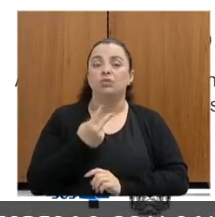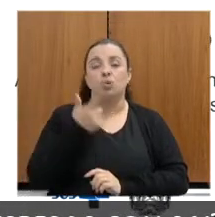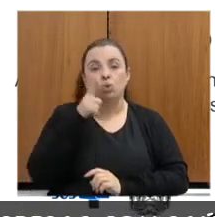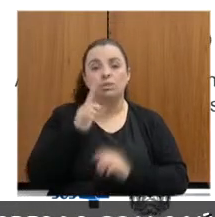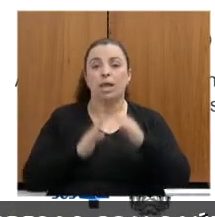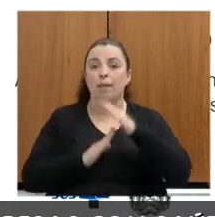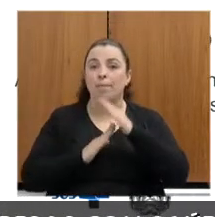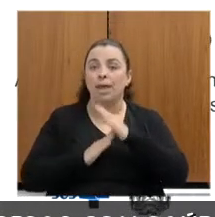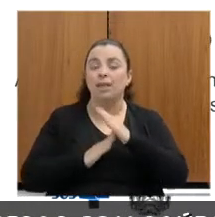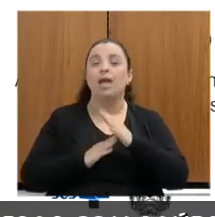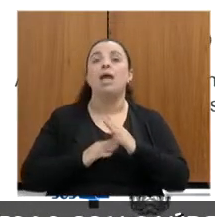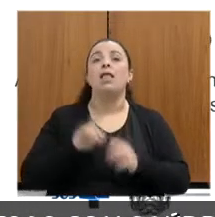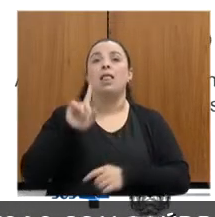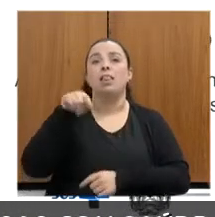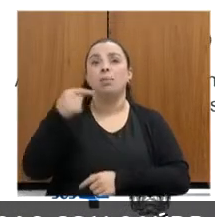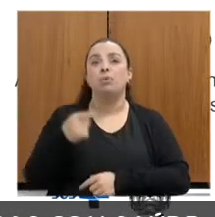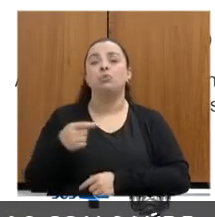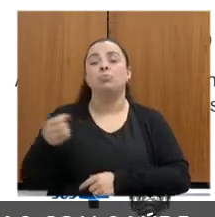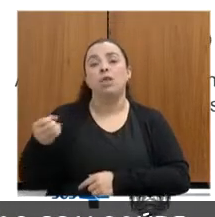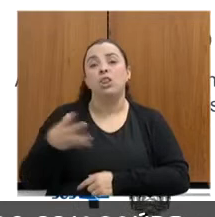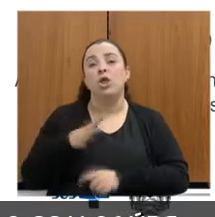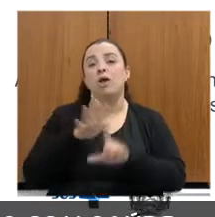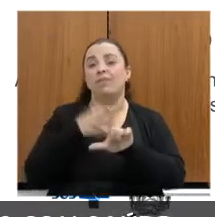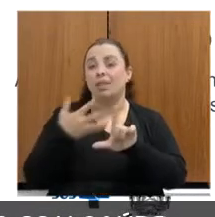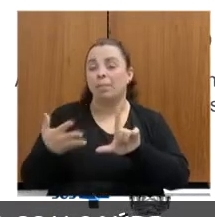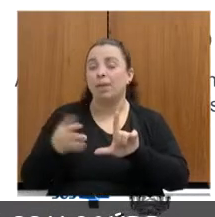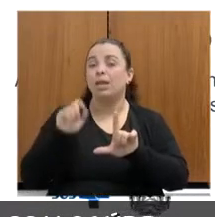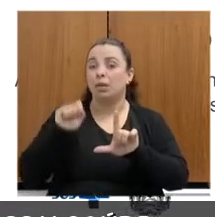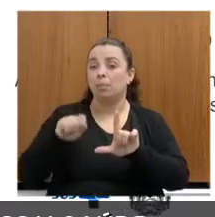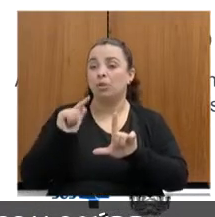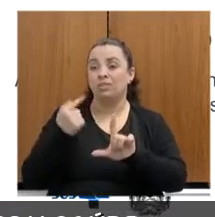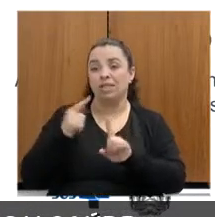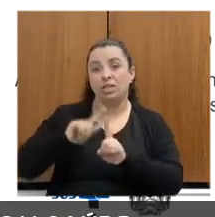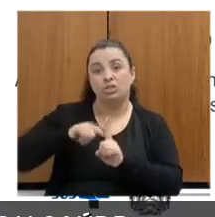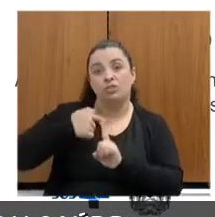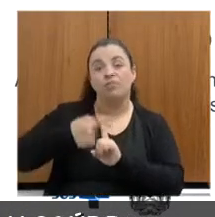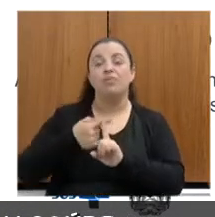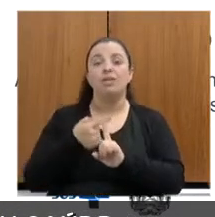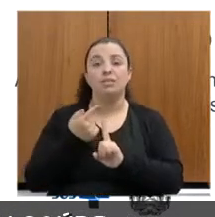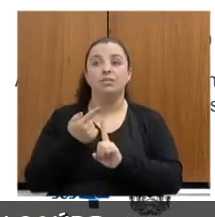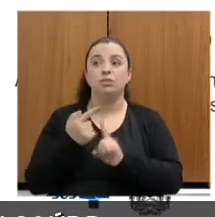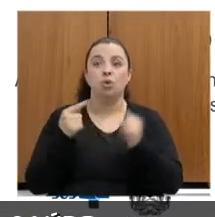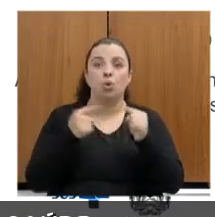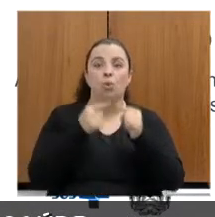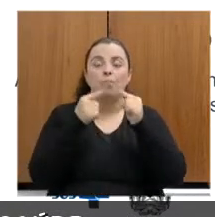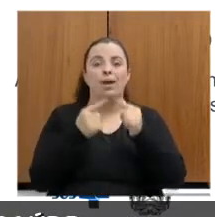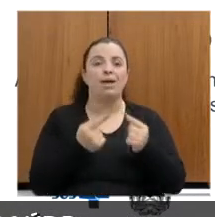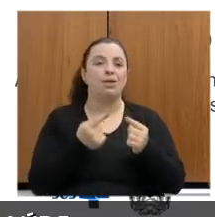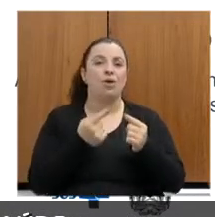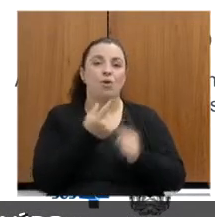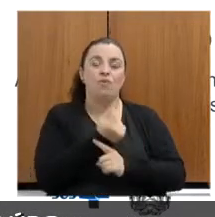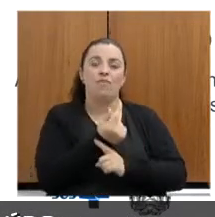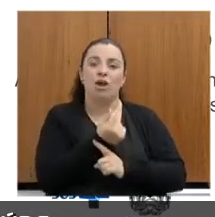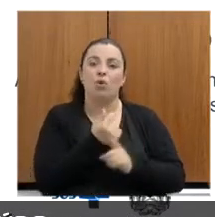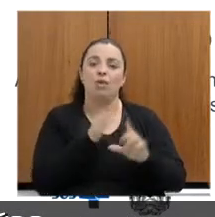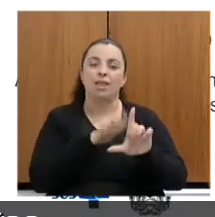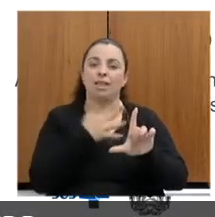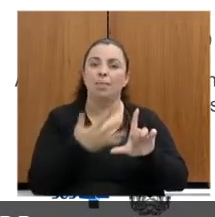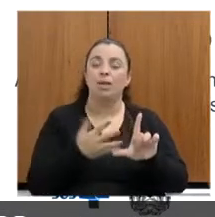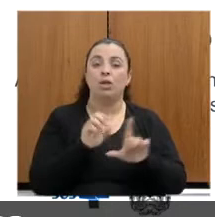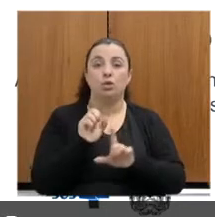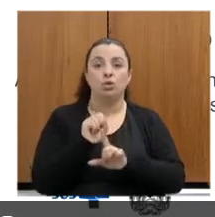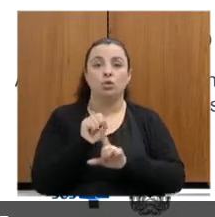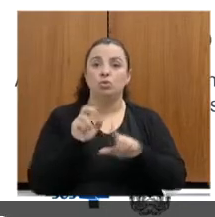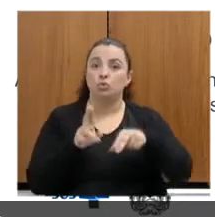depois uma nova tabela diferenciada que pode chegar até as 7 vezes o valor de tabela SUS e além disso uma bonificação